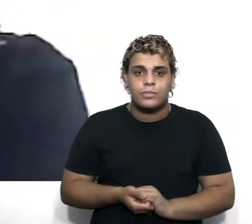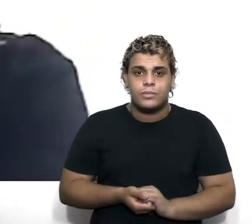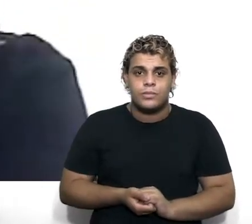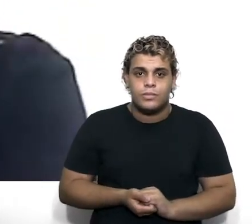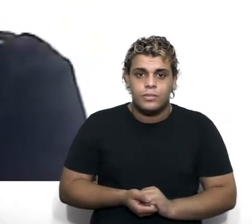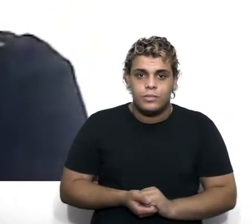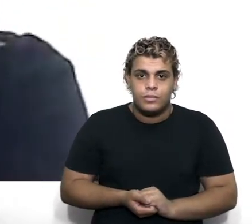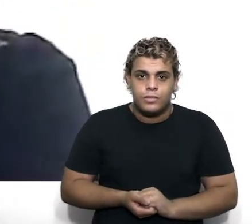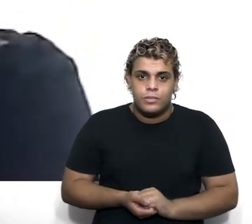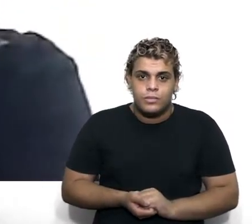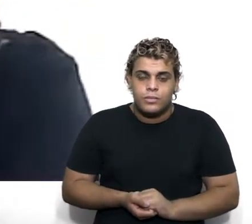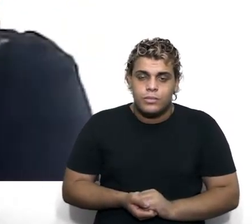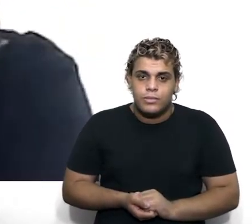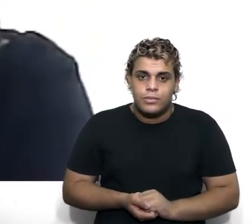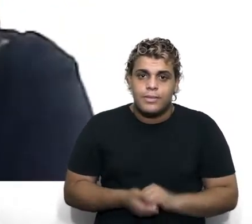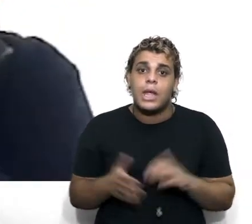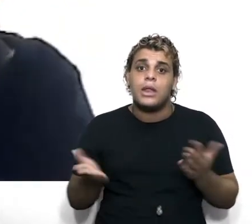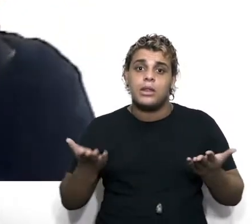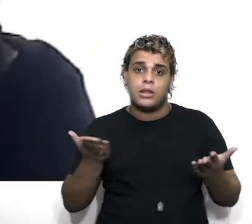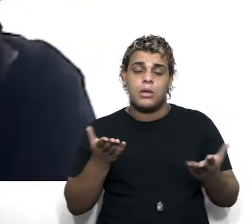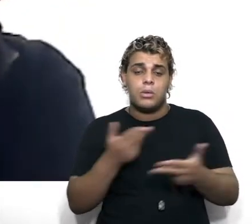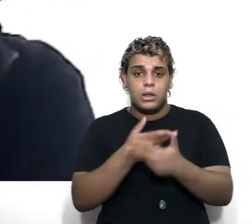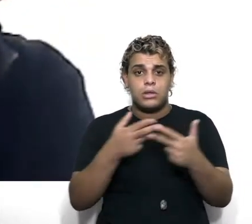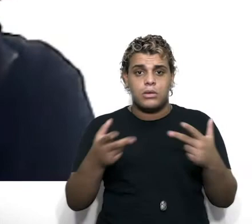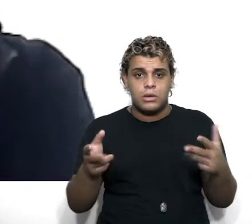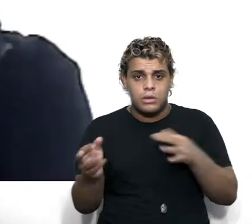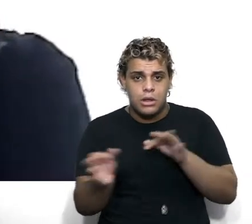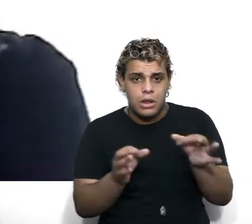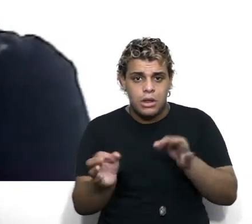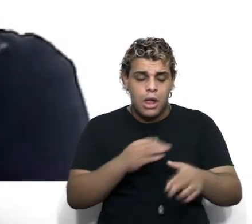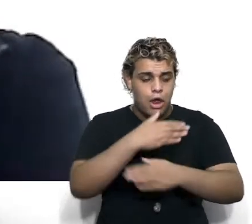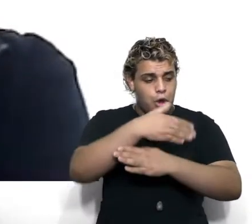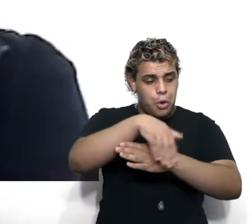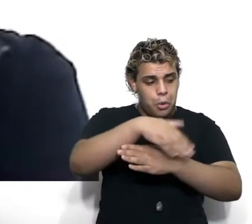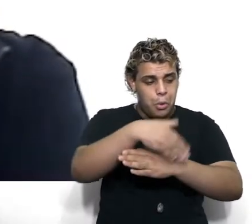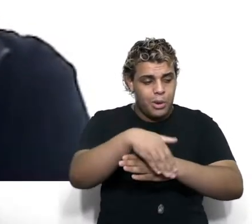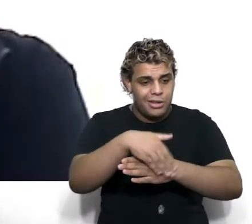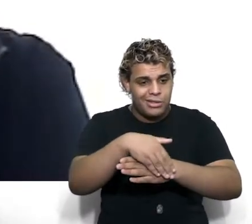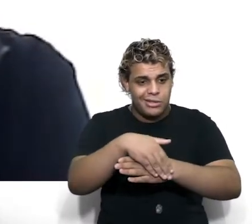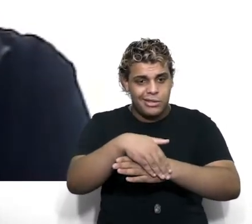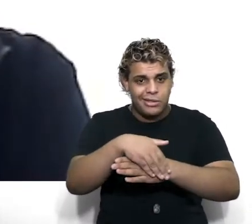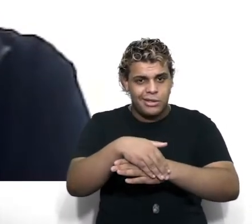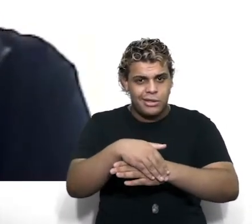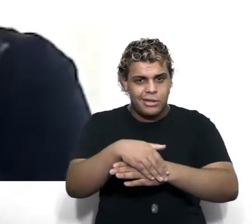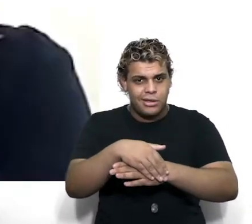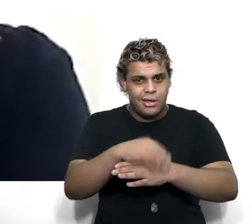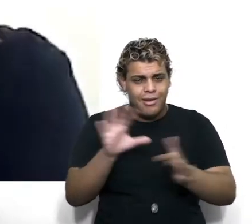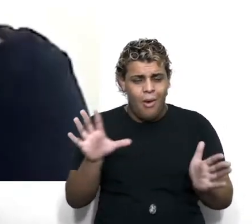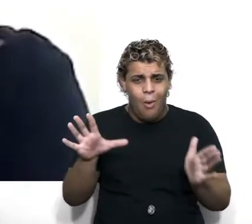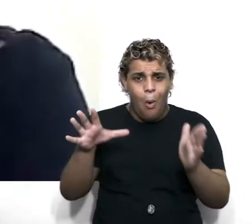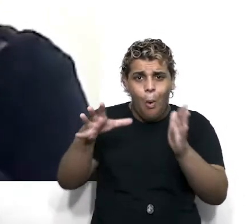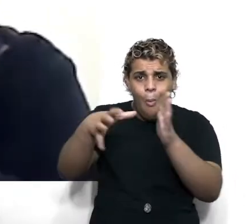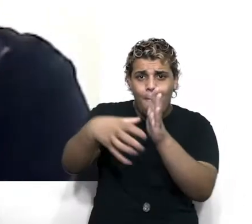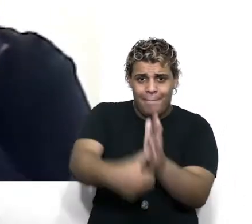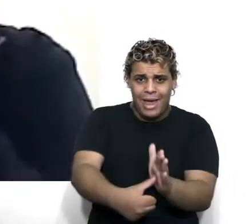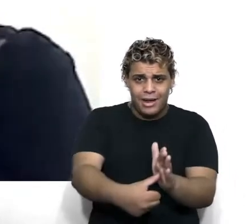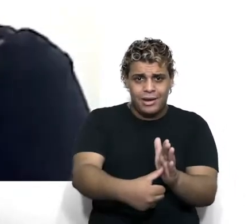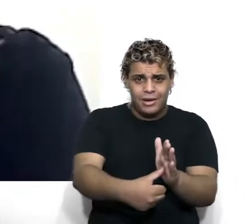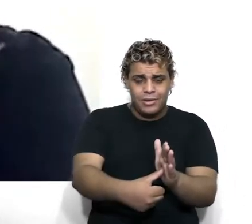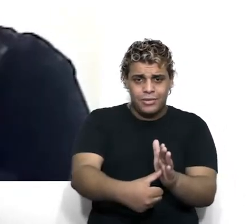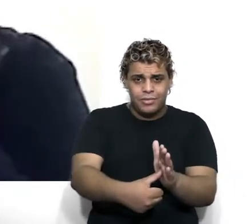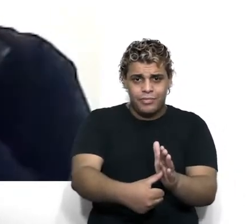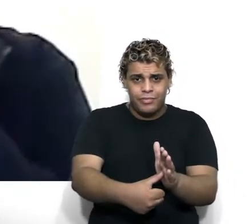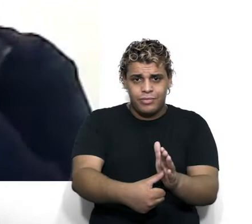coisas organizadas, ruas, etc., eram invadidas por animais, alguns